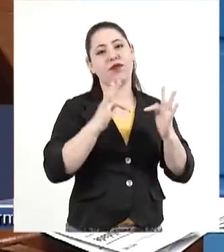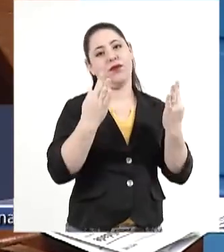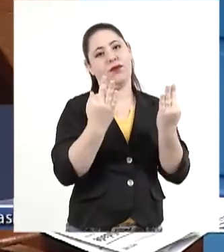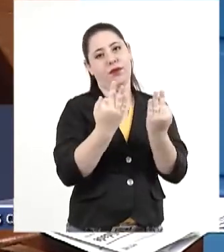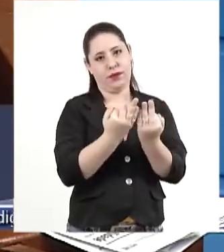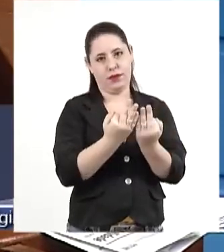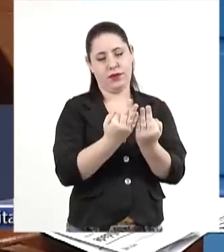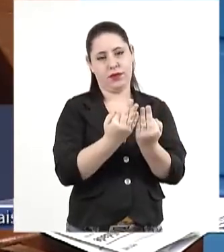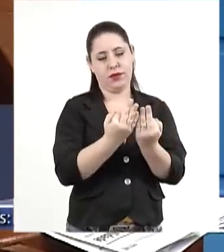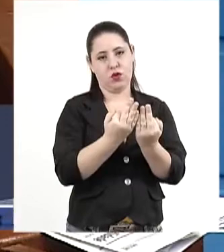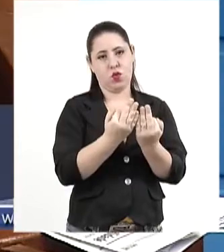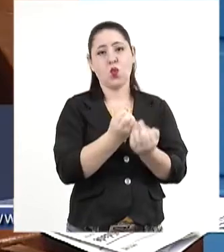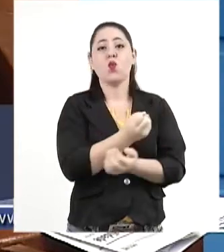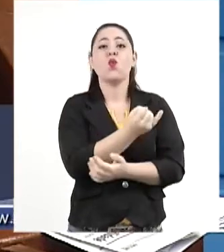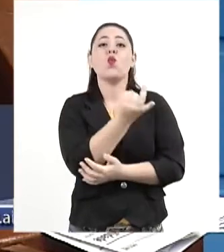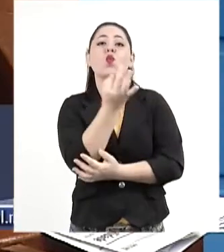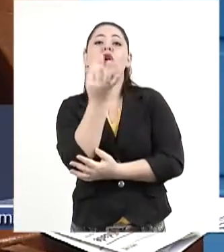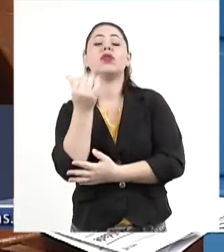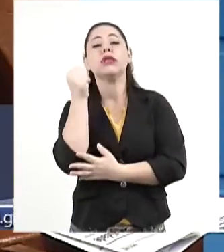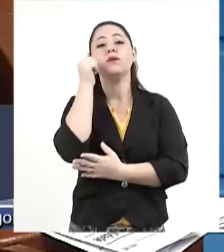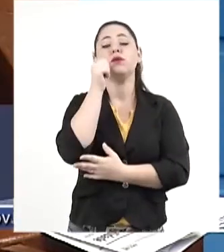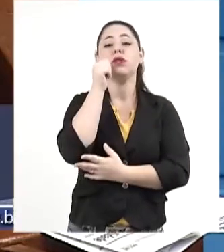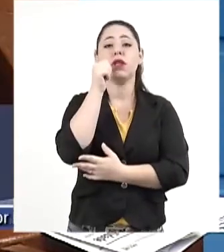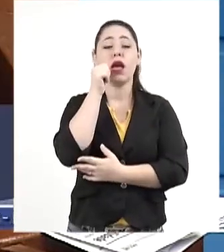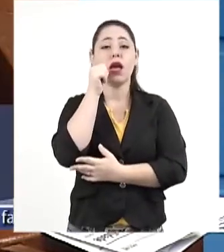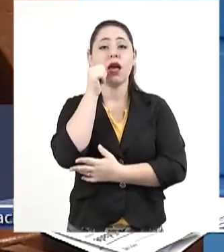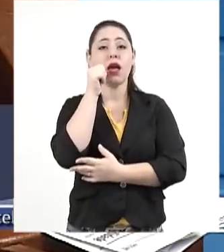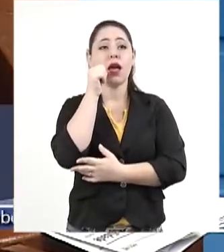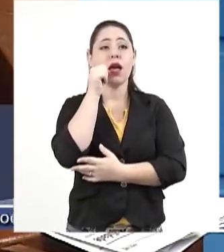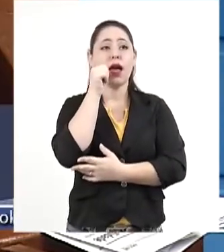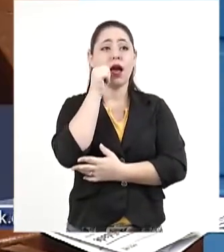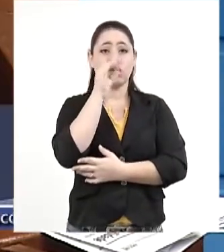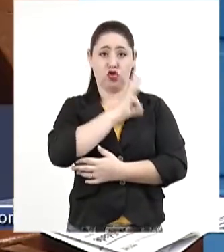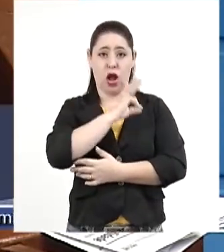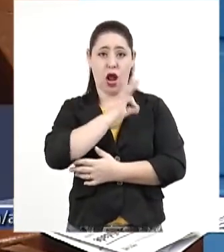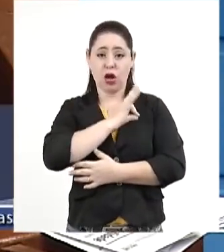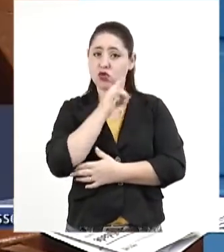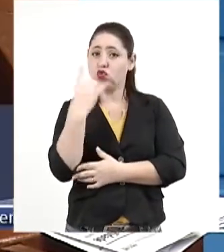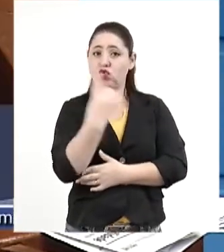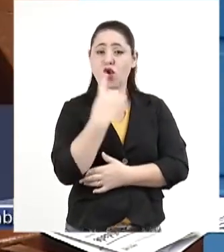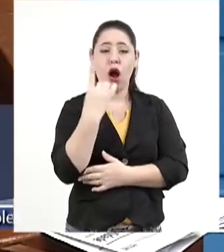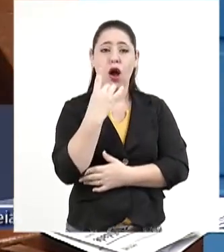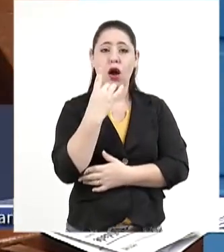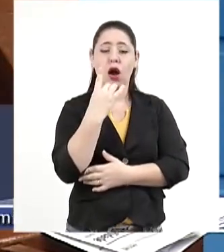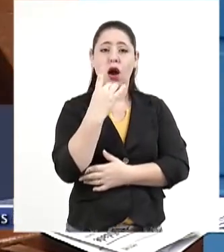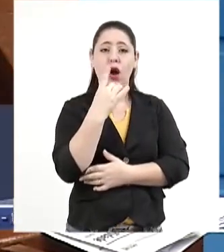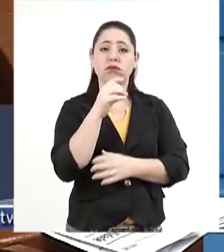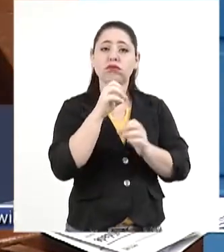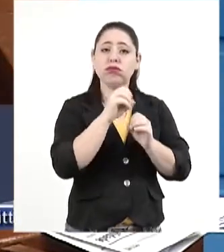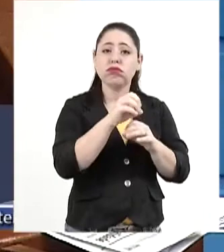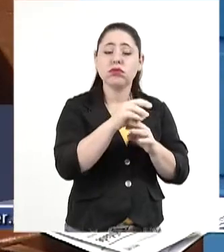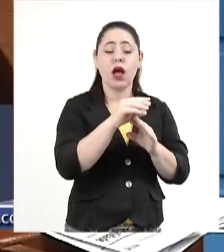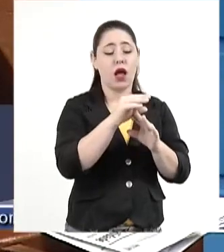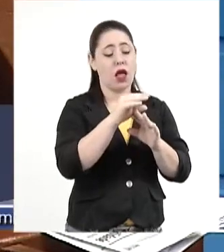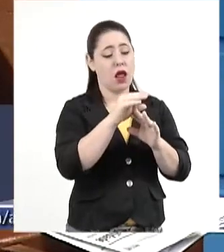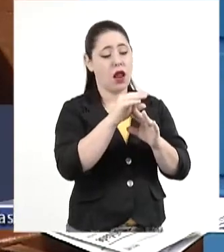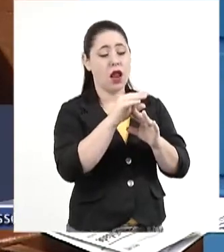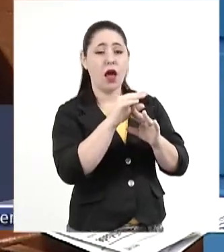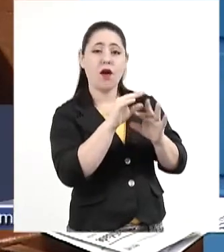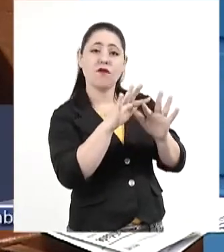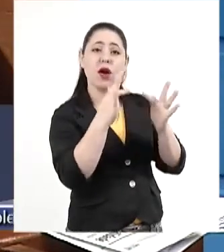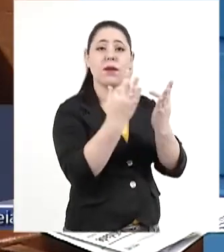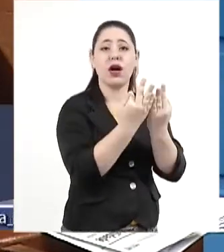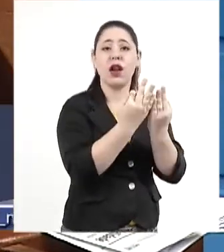Brasil. E quantas mulheres sustentam a sua família? Muitas vezes na informalidade,